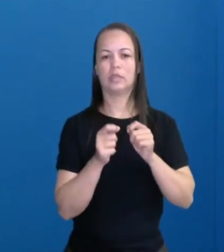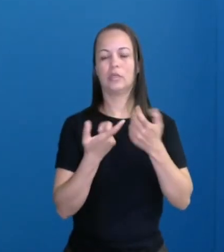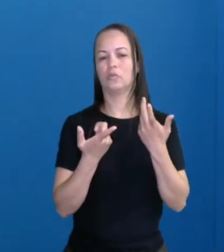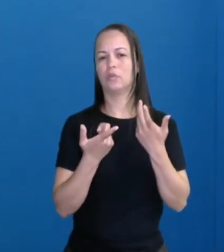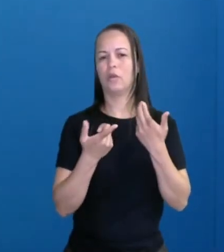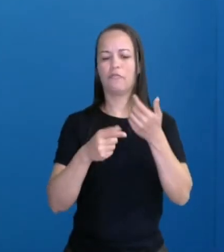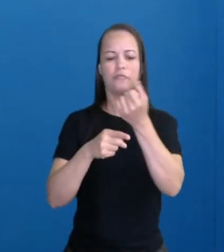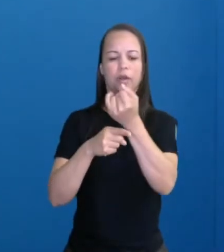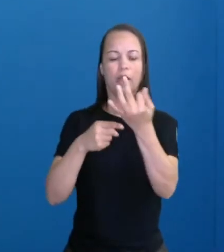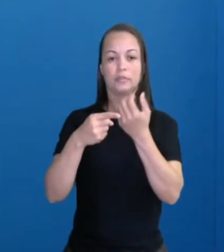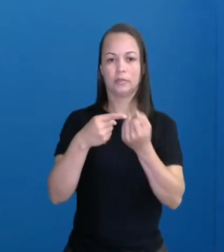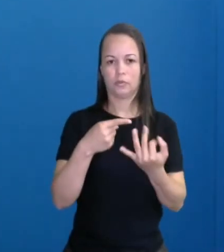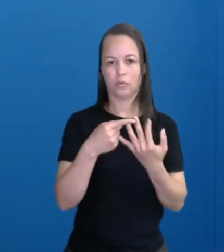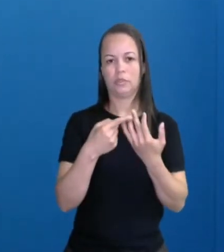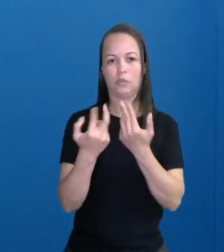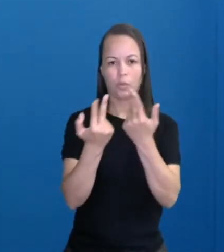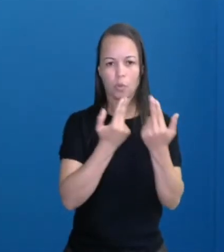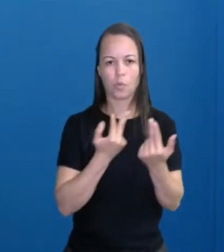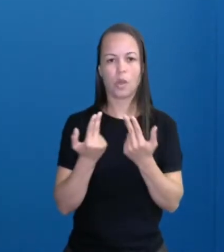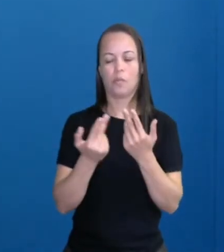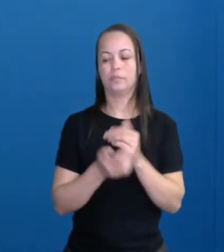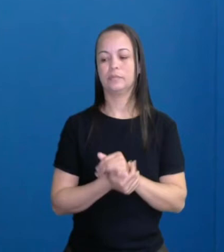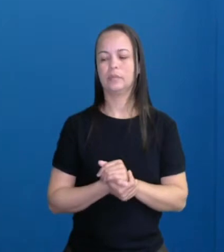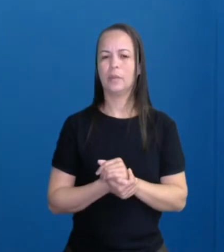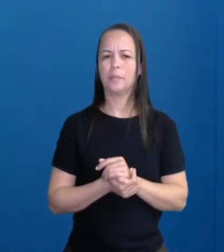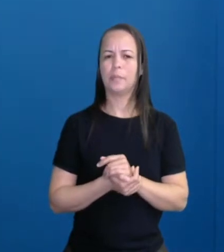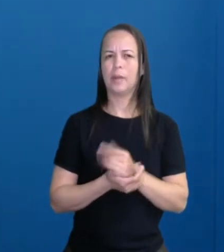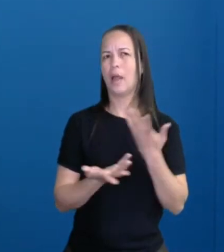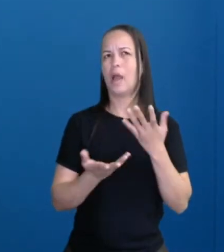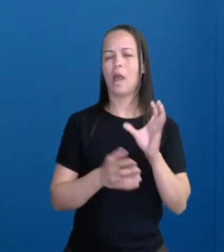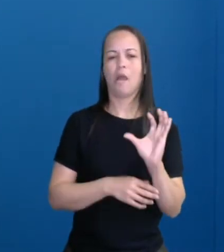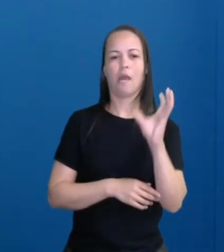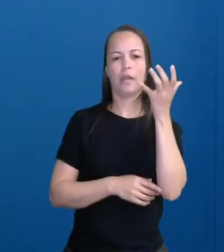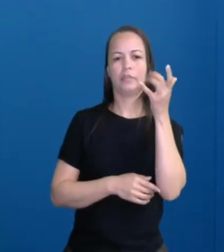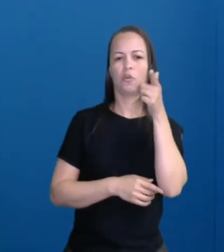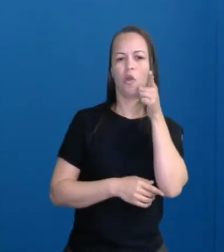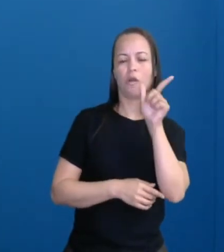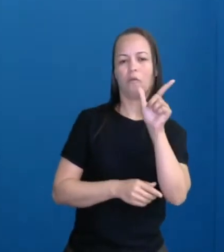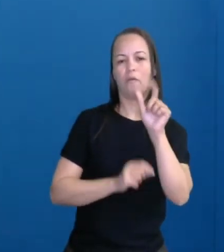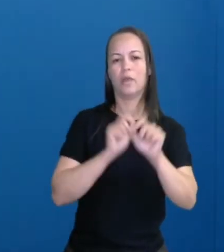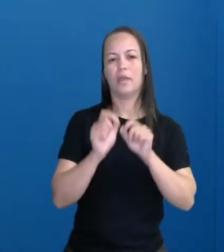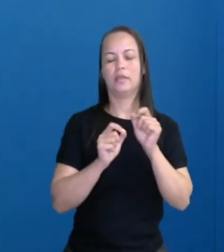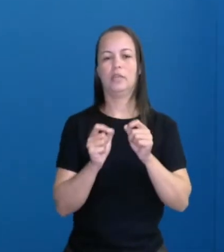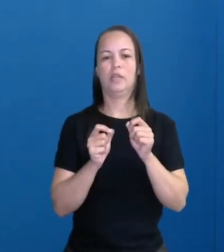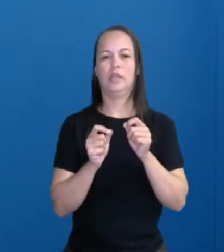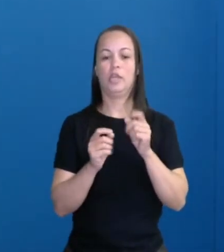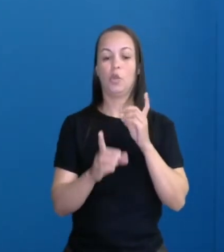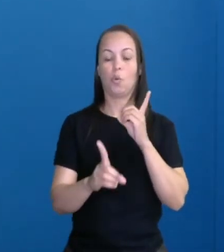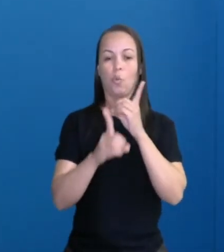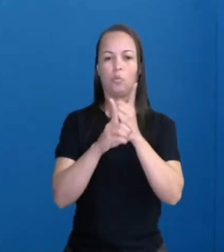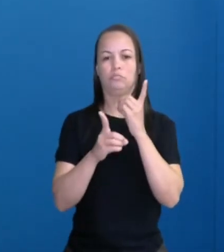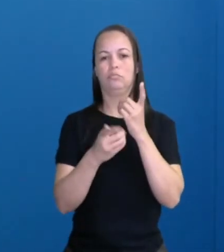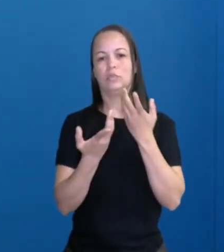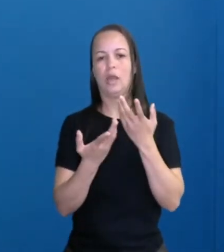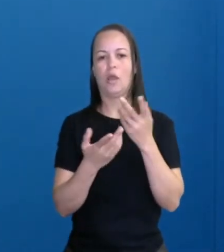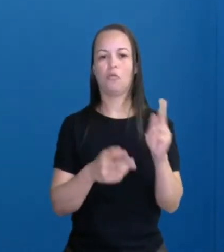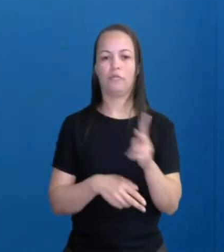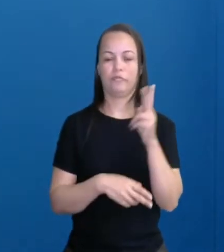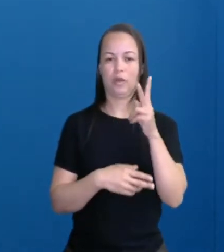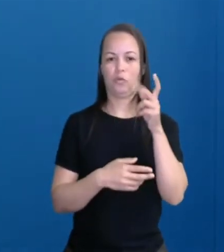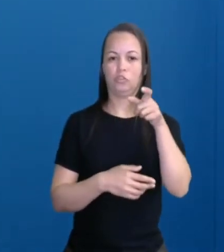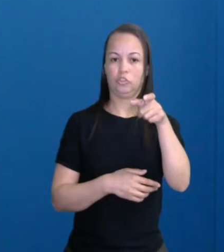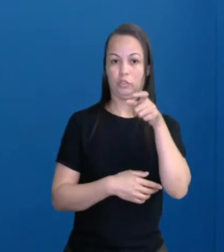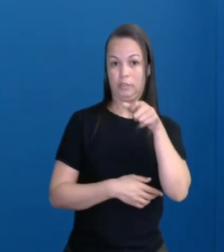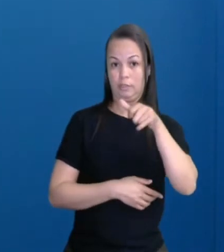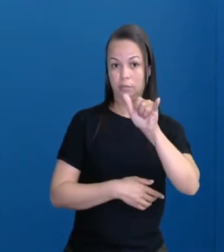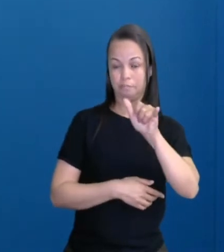Frações aí todas são iguais. Para a gente conseguir resolver, fazer as continhas e achar os valores de x e y, a gente vai